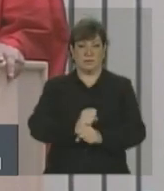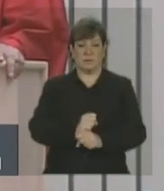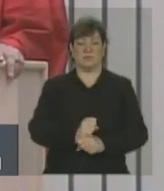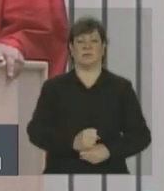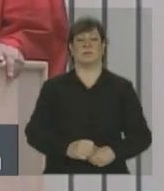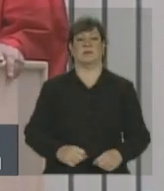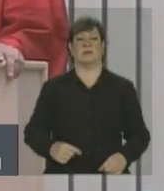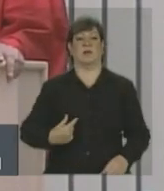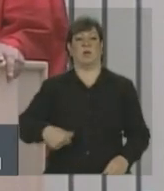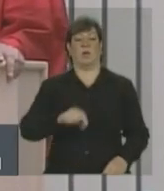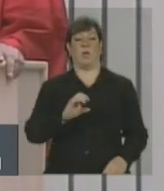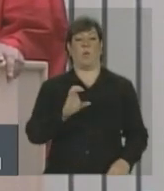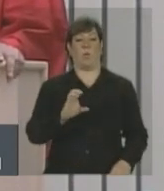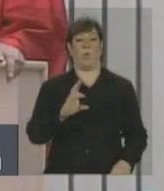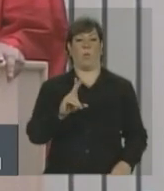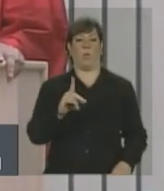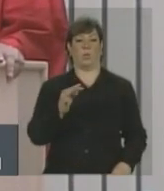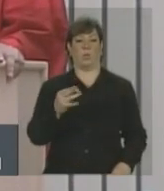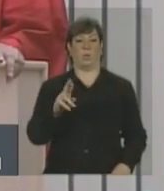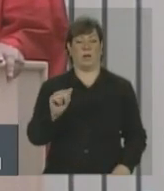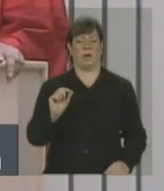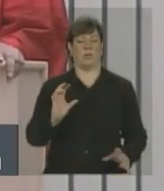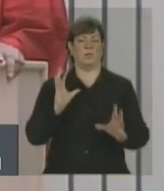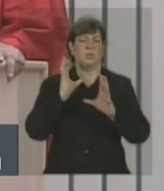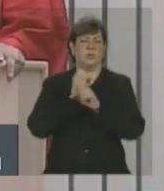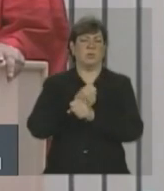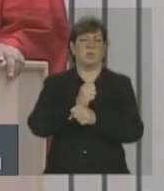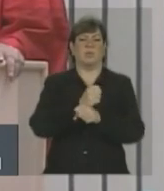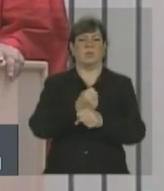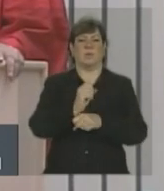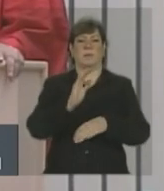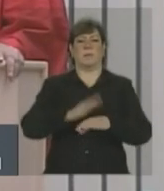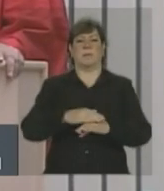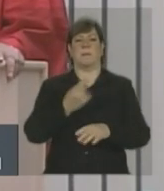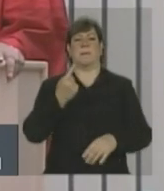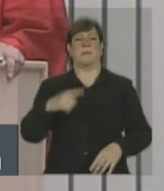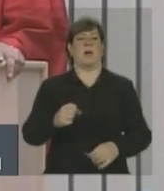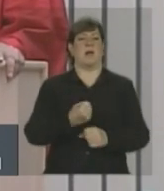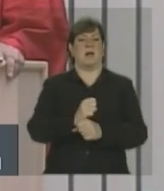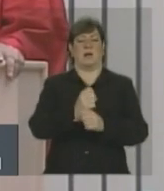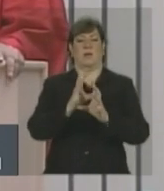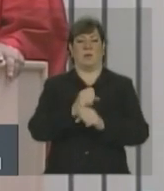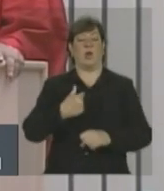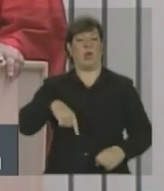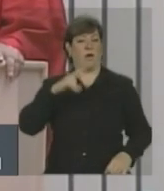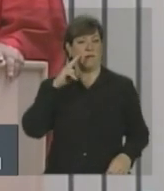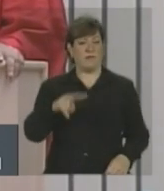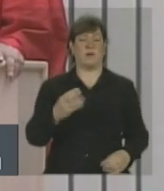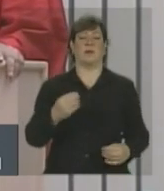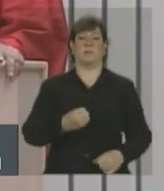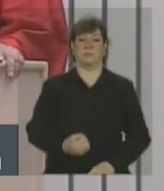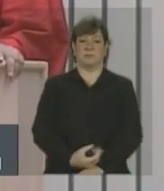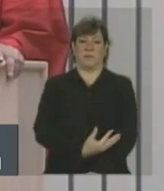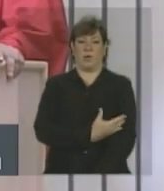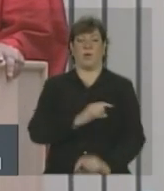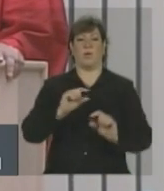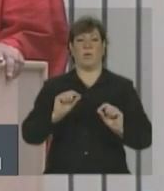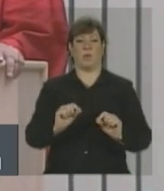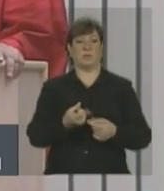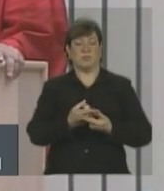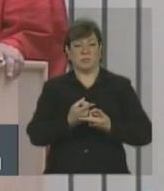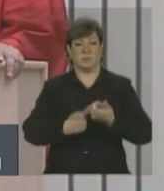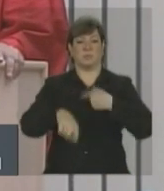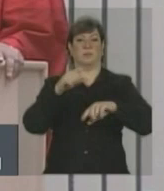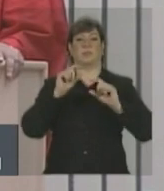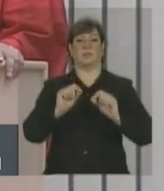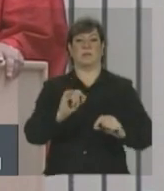exercia a cultura milenar deste país, acompanhamos com emoção o grande movimento de emancipação